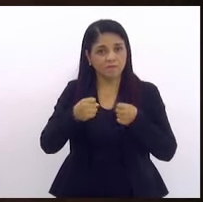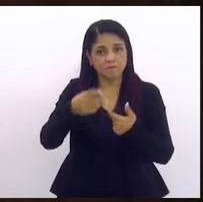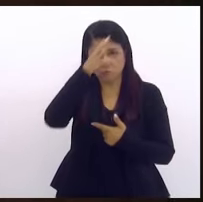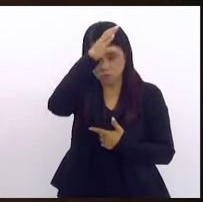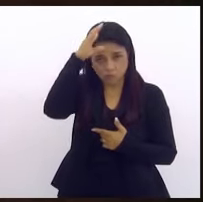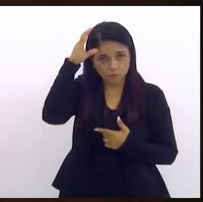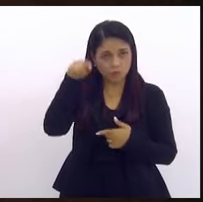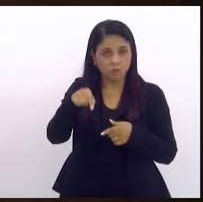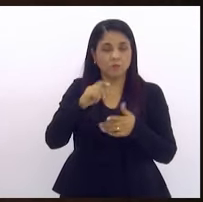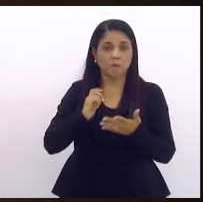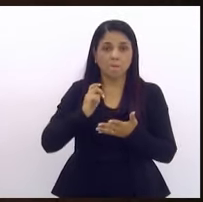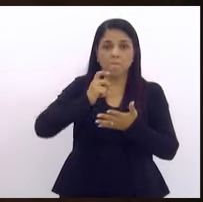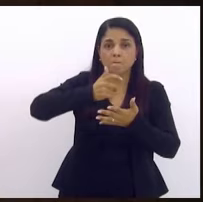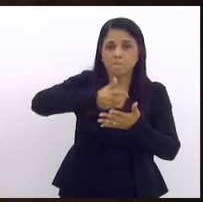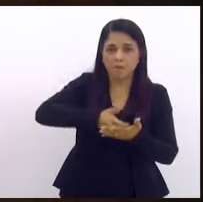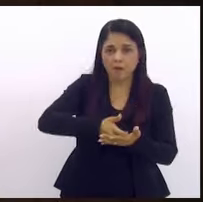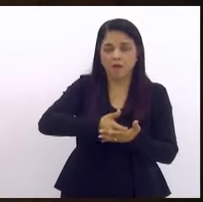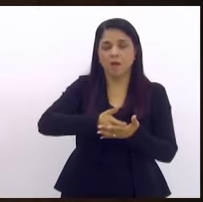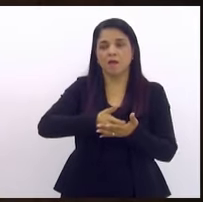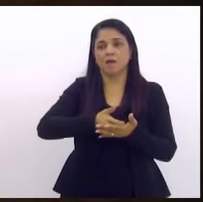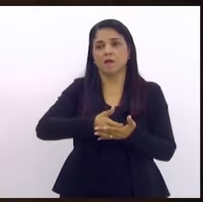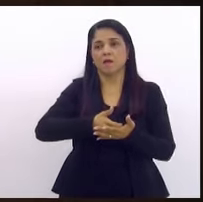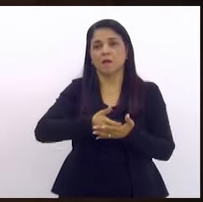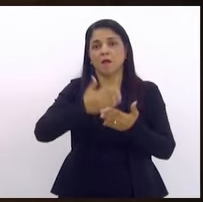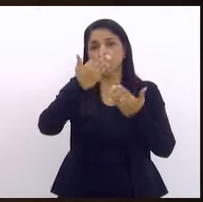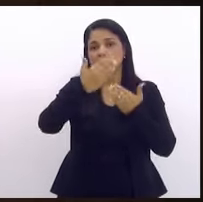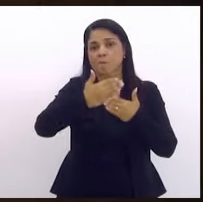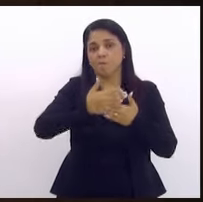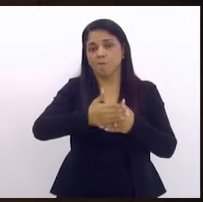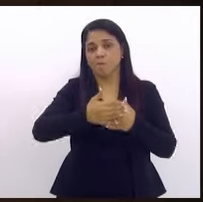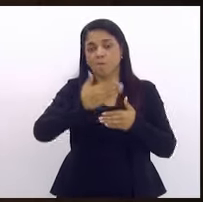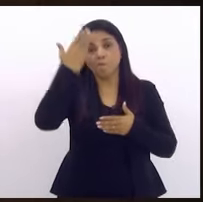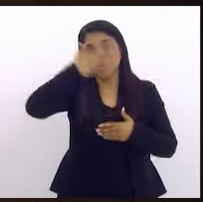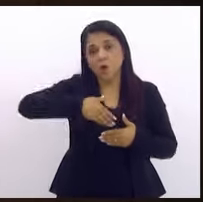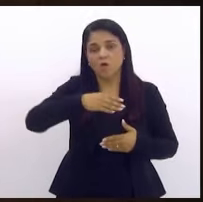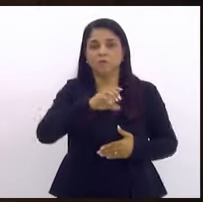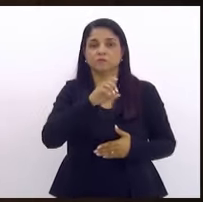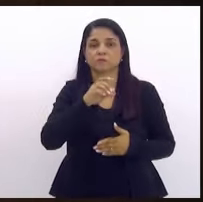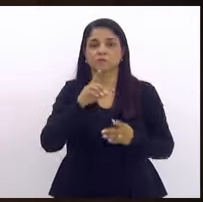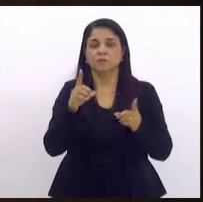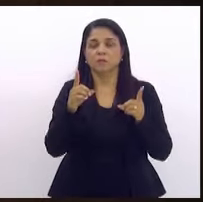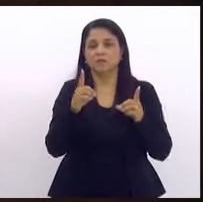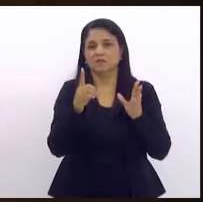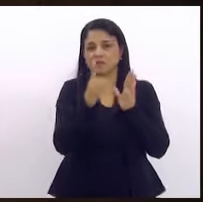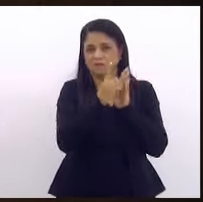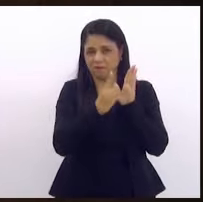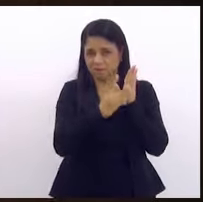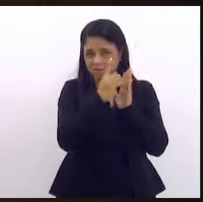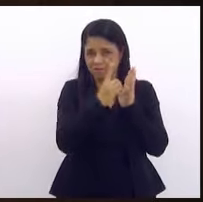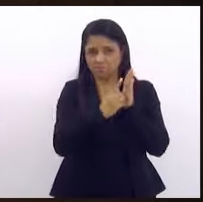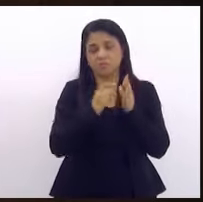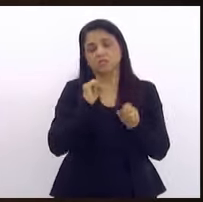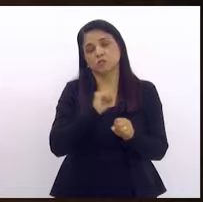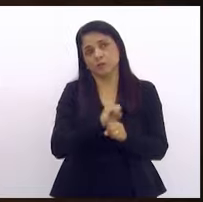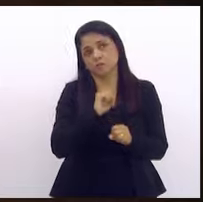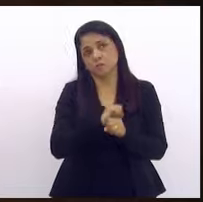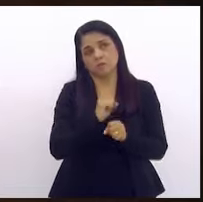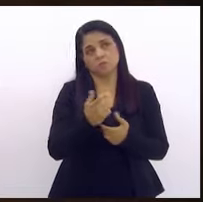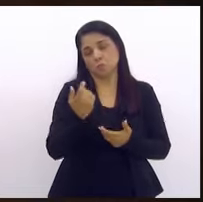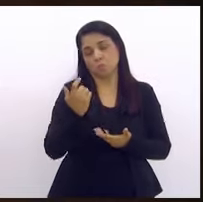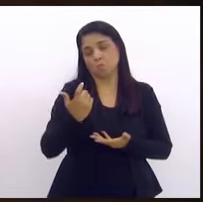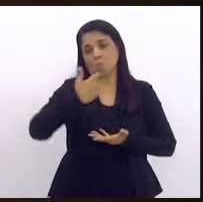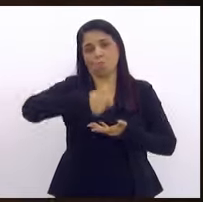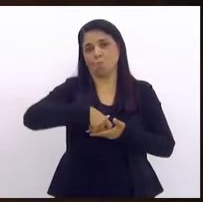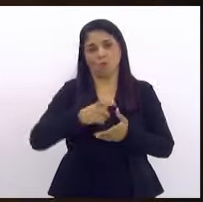paga a realização de prova no DETRAN e espera eternamente, não é ressarcido por isso. E queria dizer que